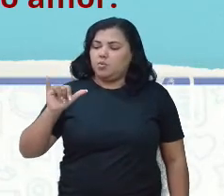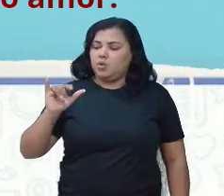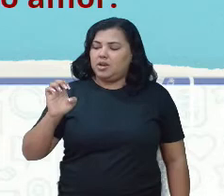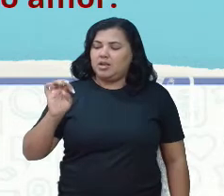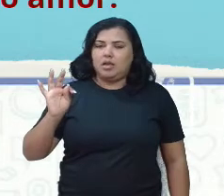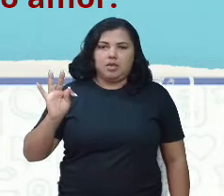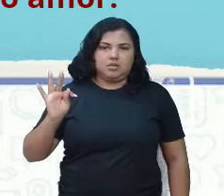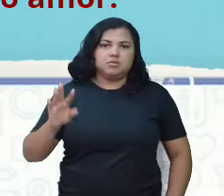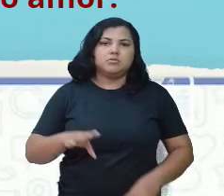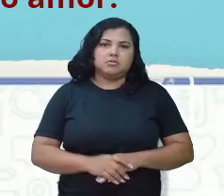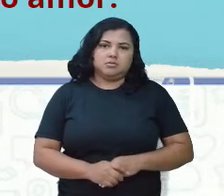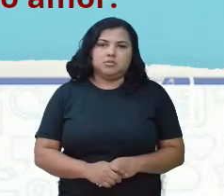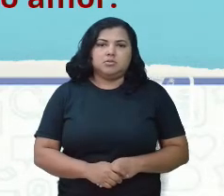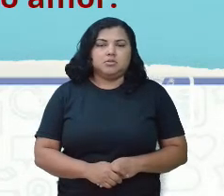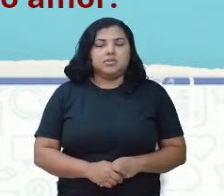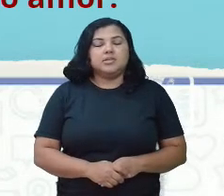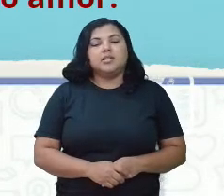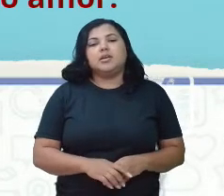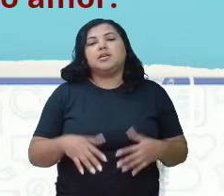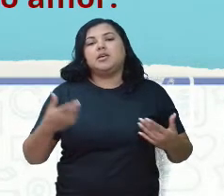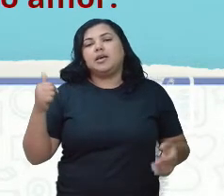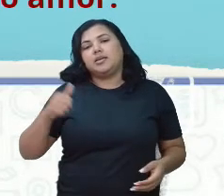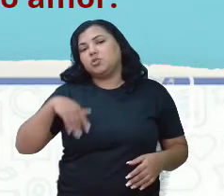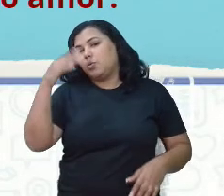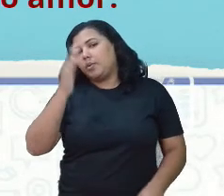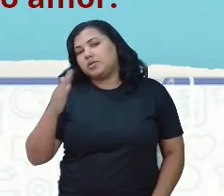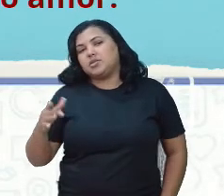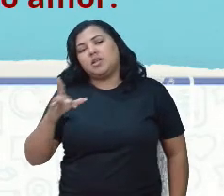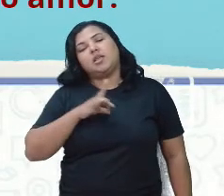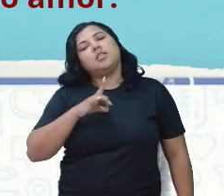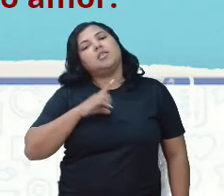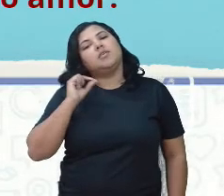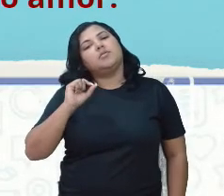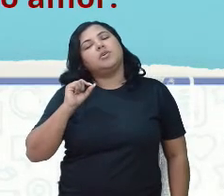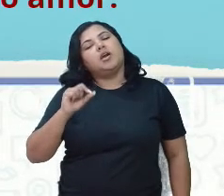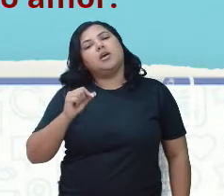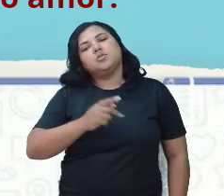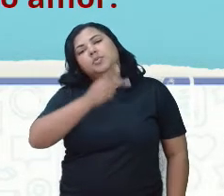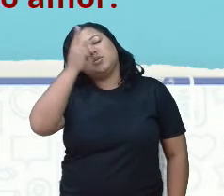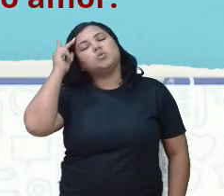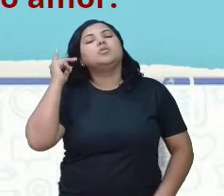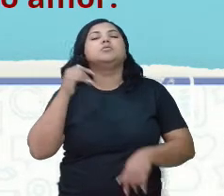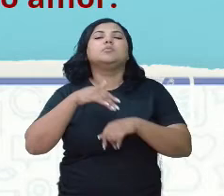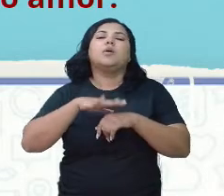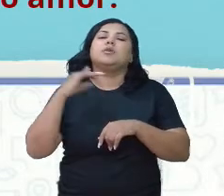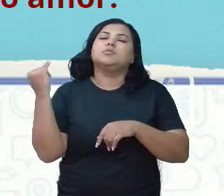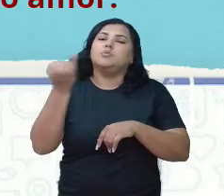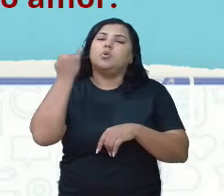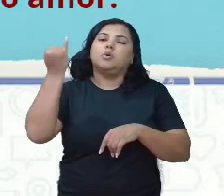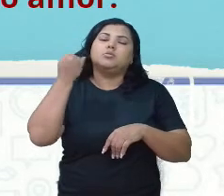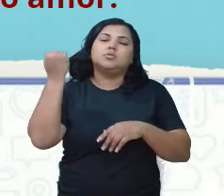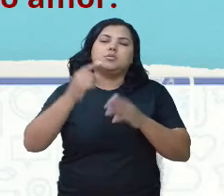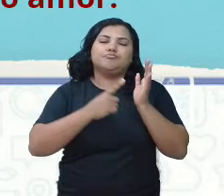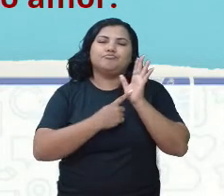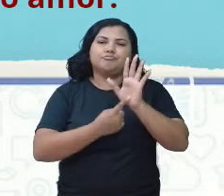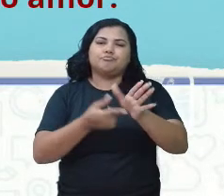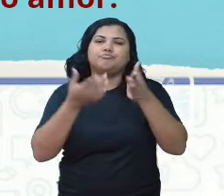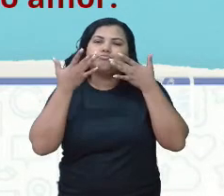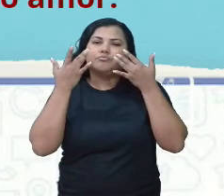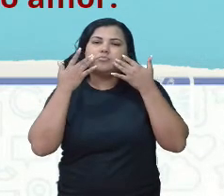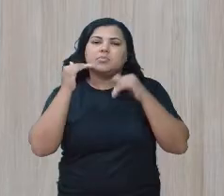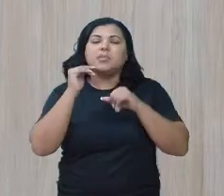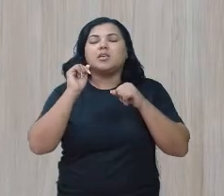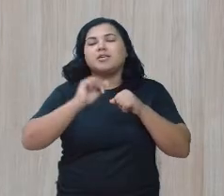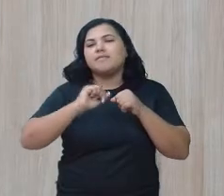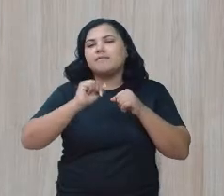Molière. E no Brasil, ele teve as pessoas mais importantes, os dramaturgos mais importantes que fizeram,